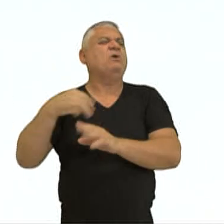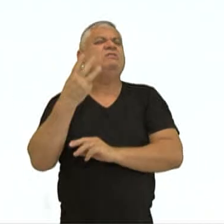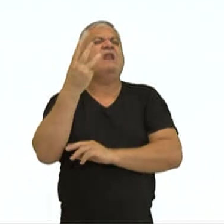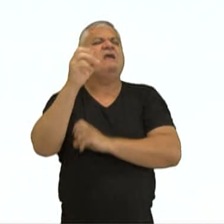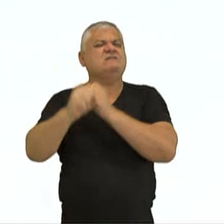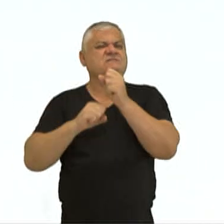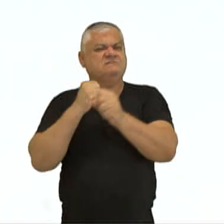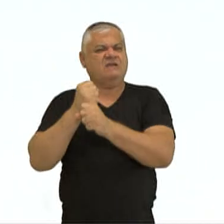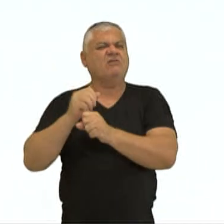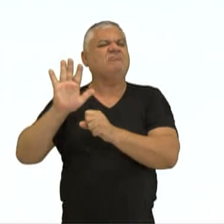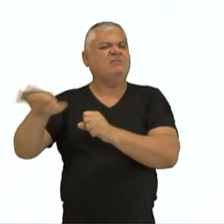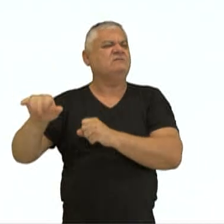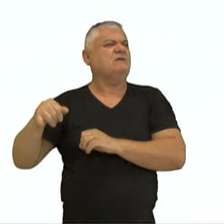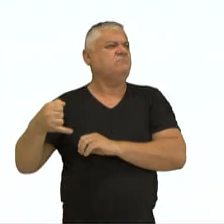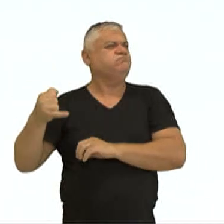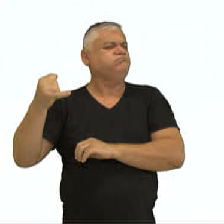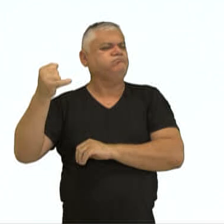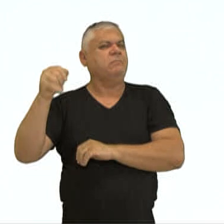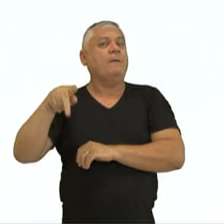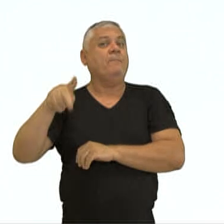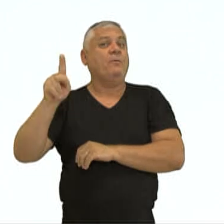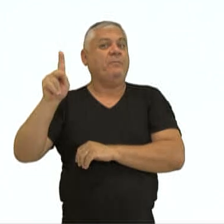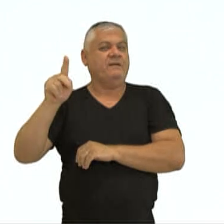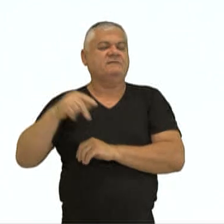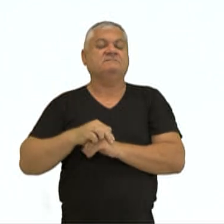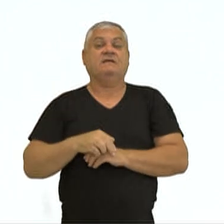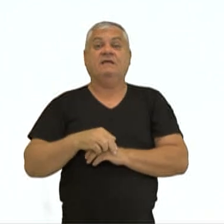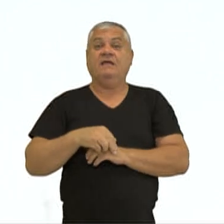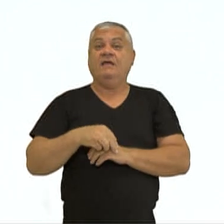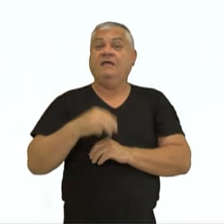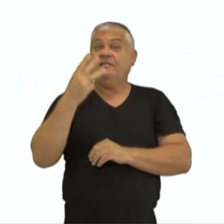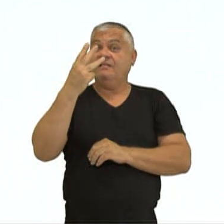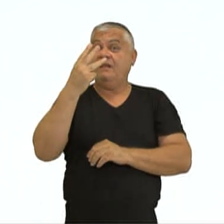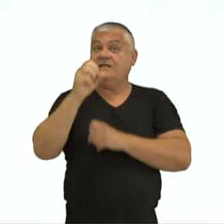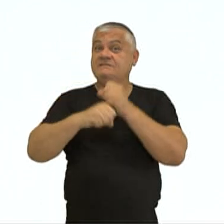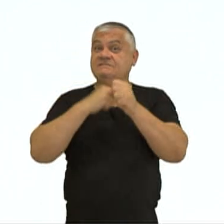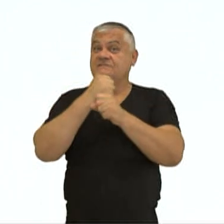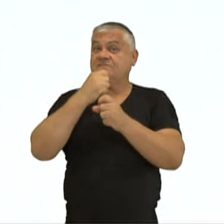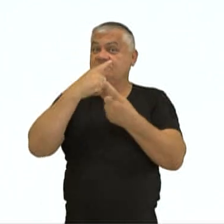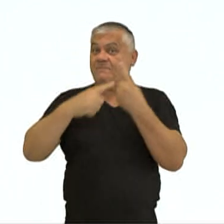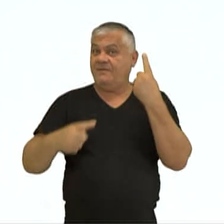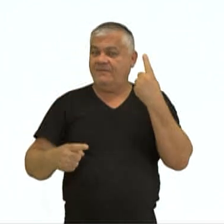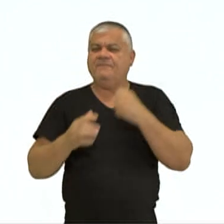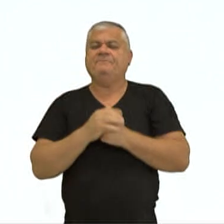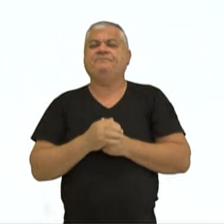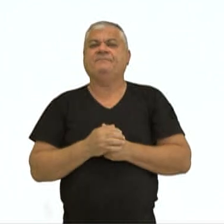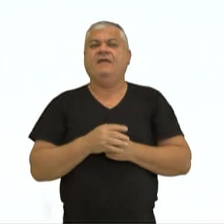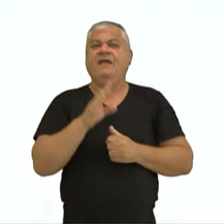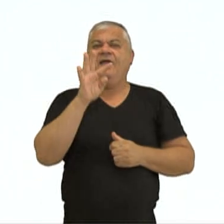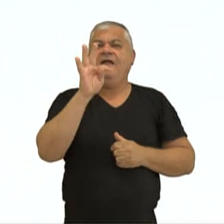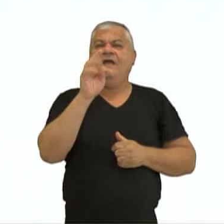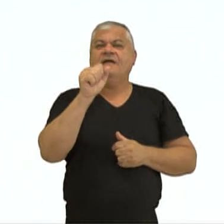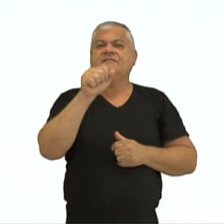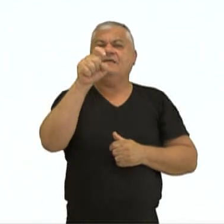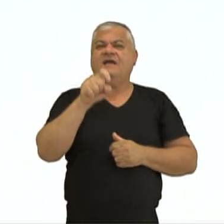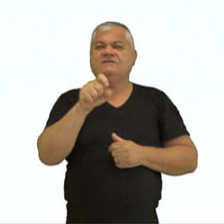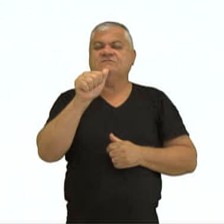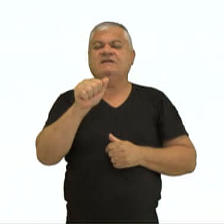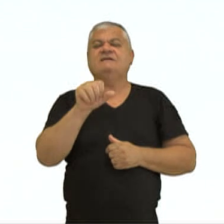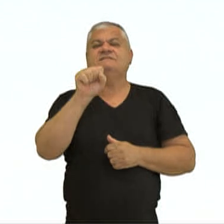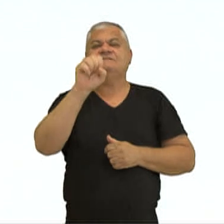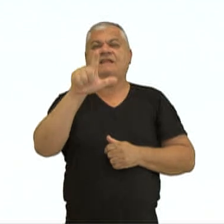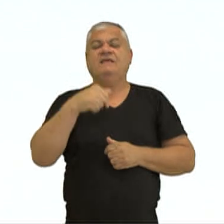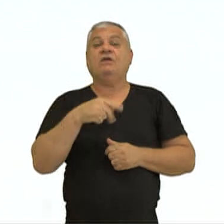3 anos. 3 anos e meio, tá? Sabendo que a taxa Selic nesse período foi de